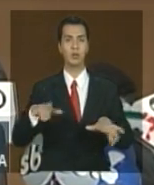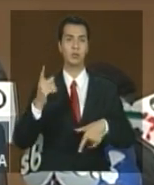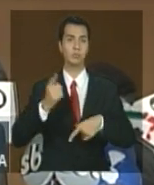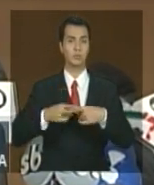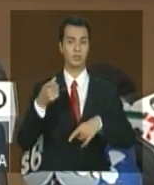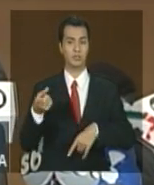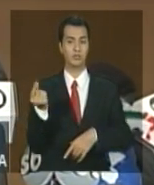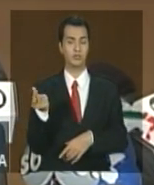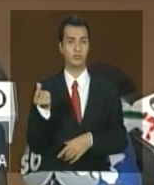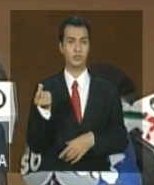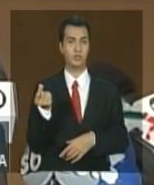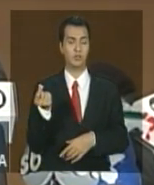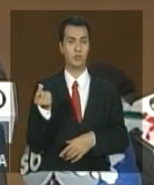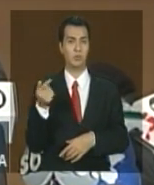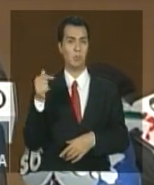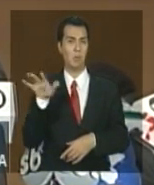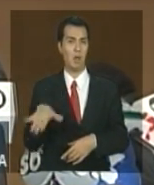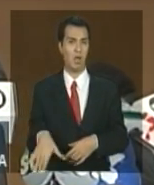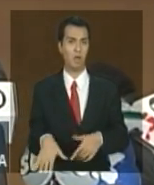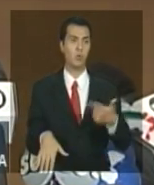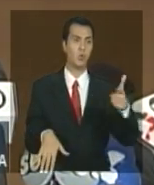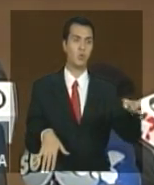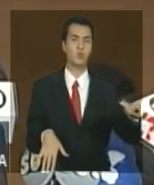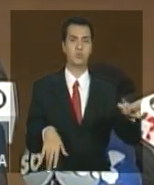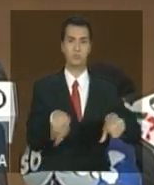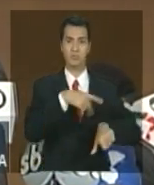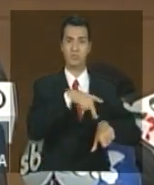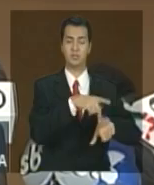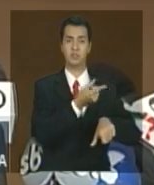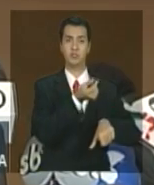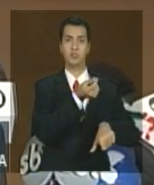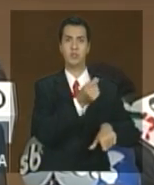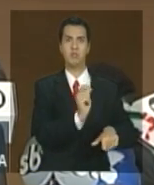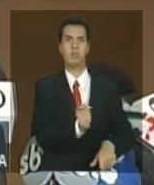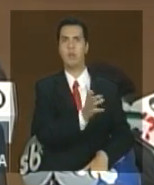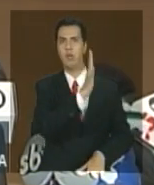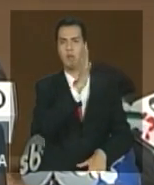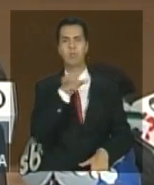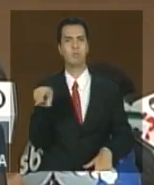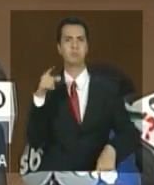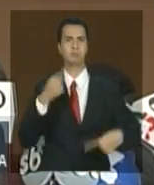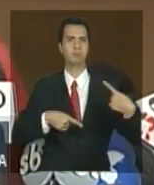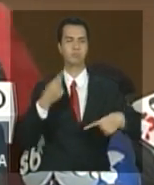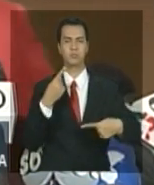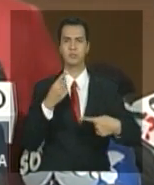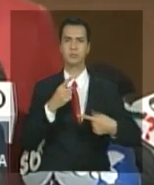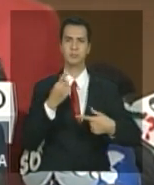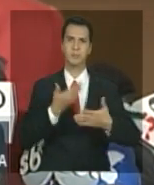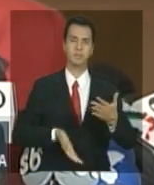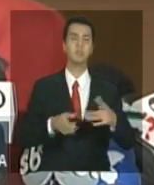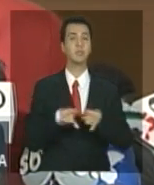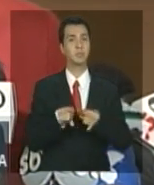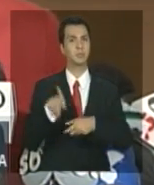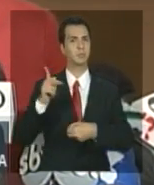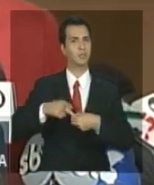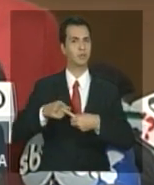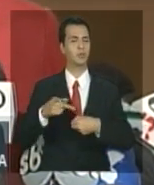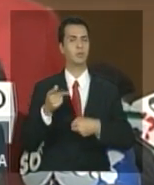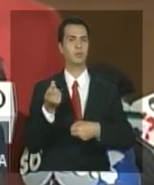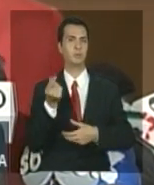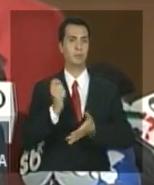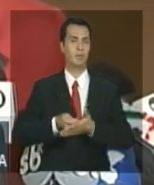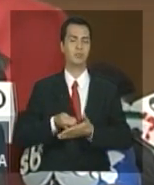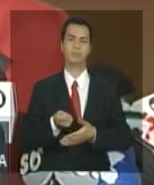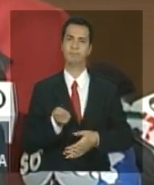países desenvolvidos, o que torna eles mais competitivos no mercado internacional, e duas, o preço do petróleo. Mas qual foi o eco que a senhora